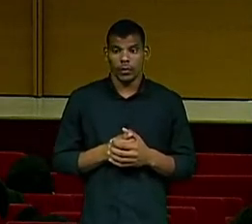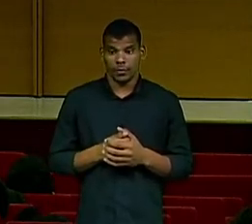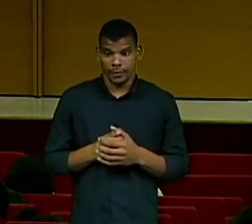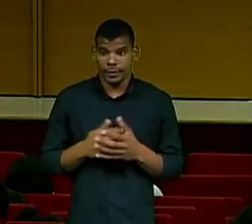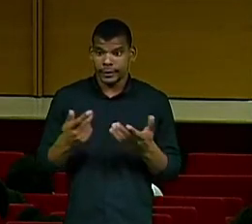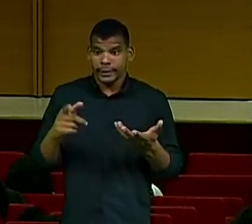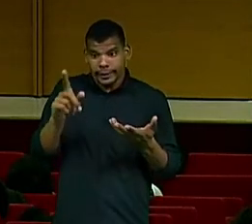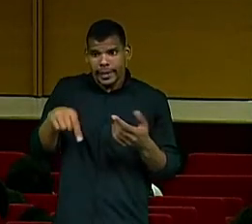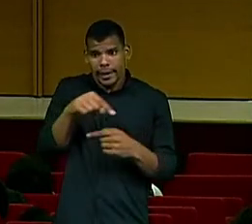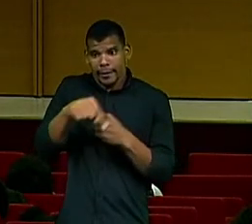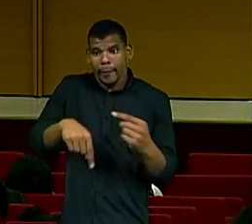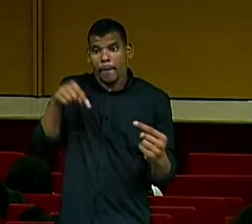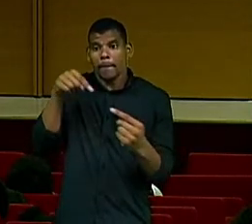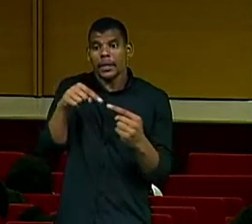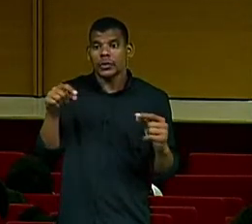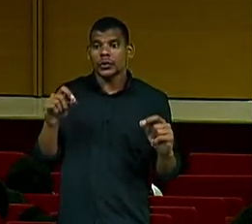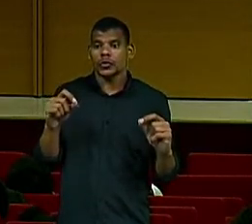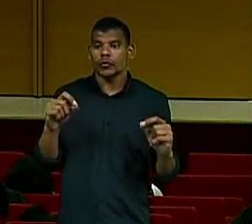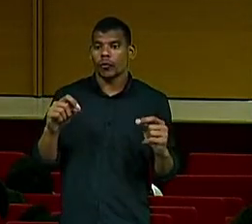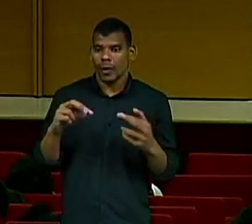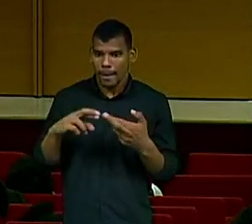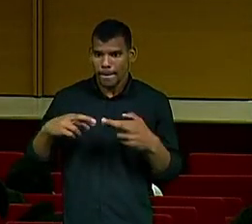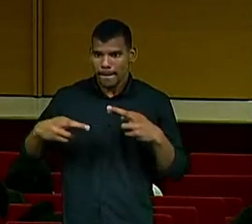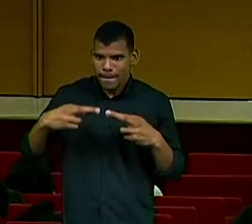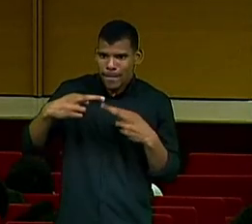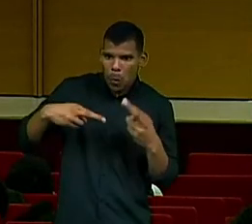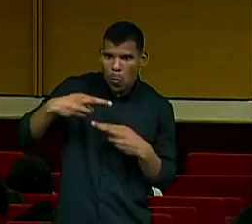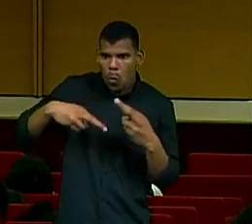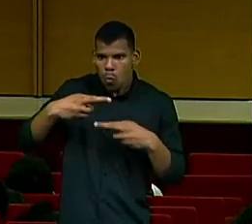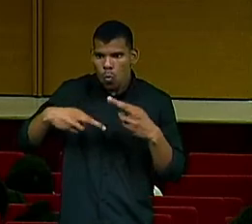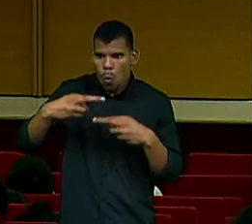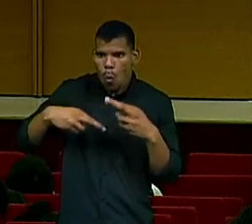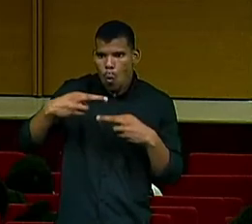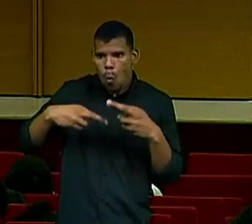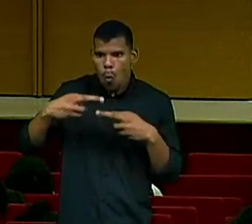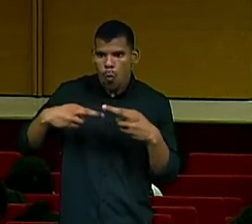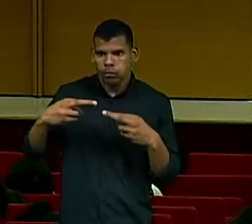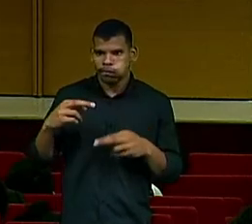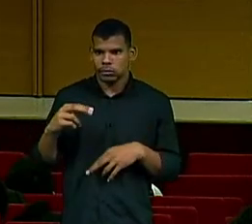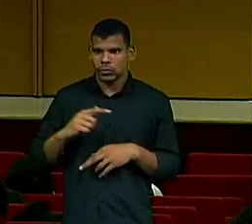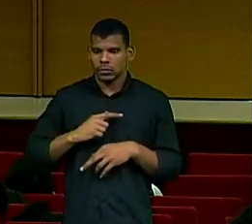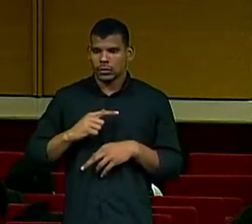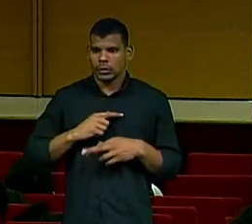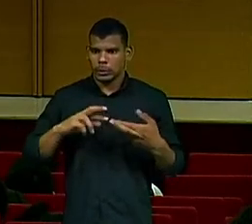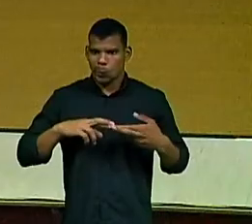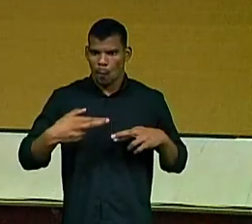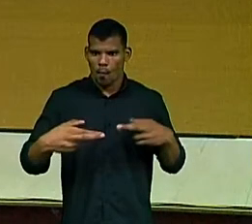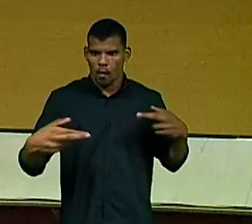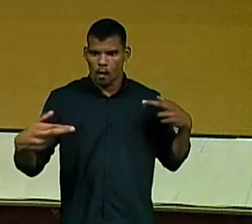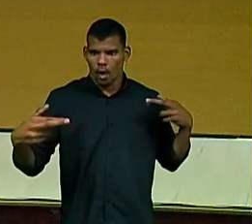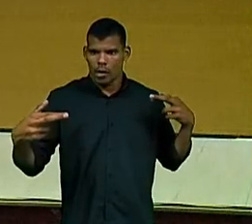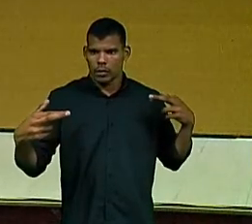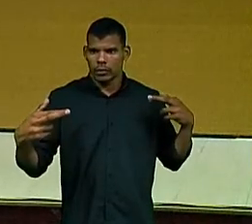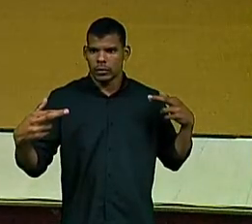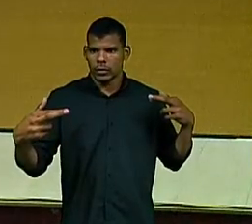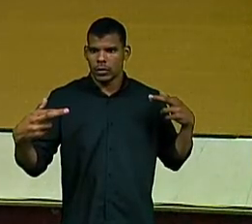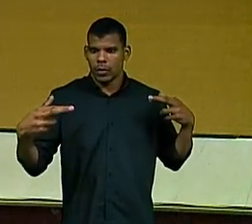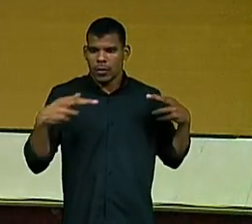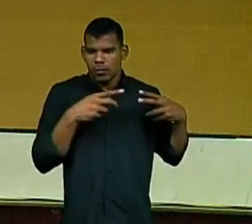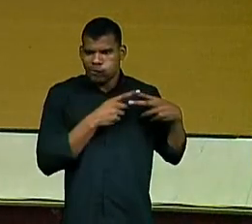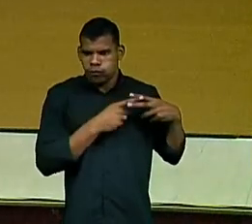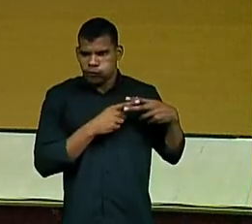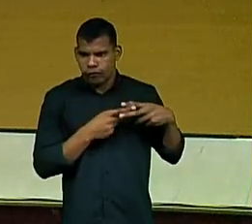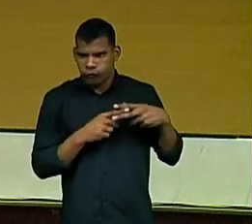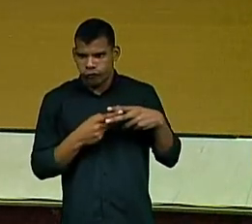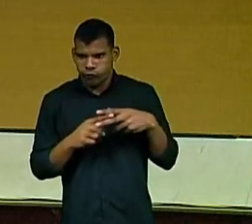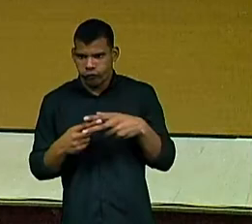e o Rato adulto era uma capivara imagina um rato na tua casa também Na capivara Imagina